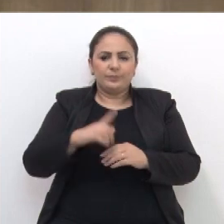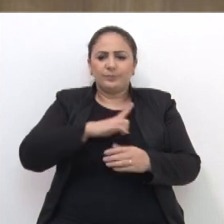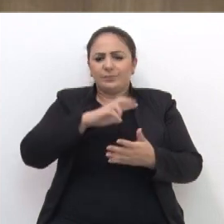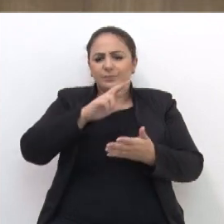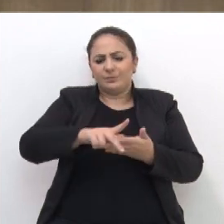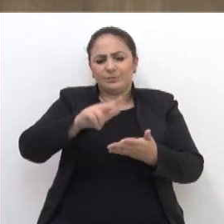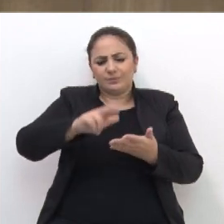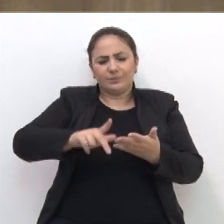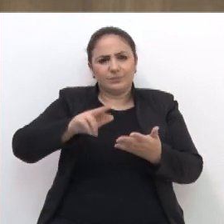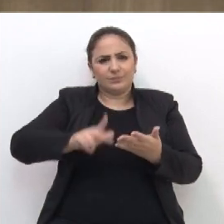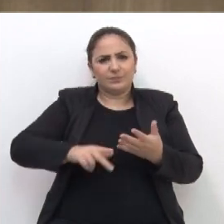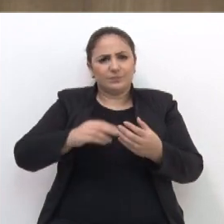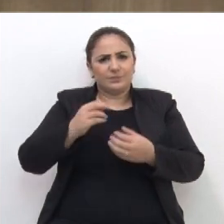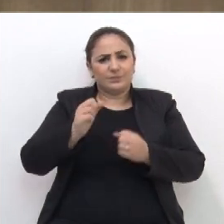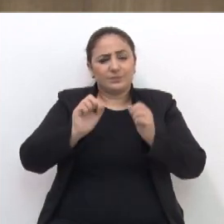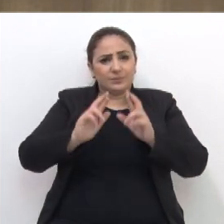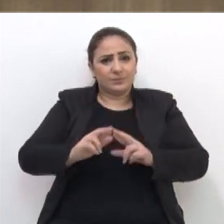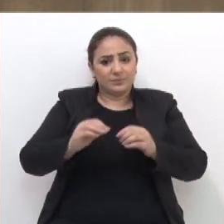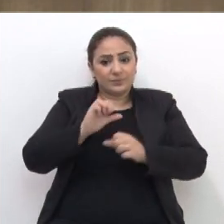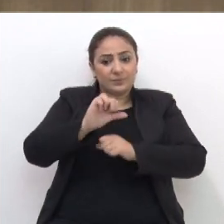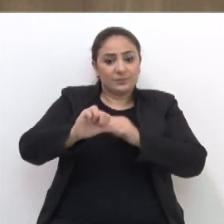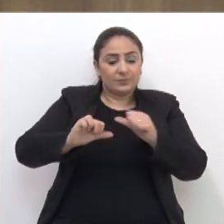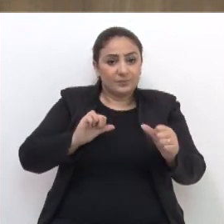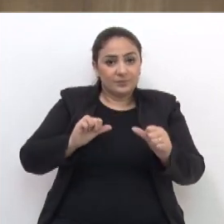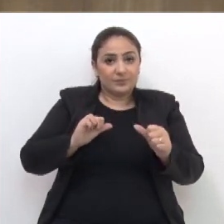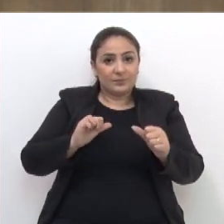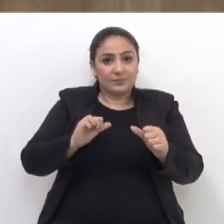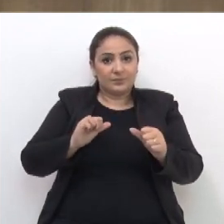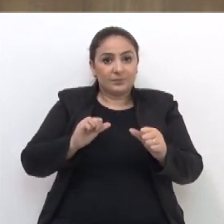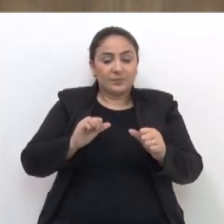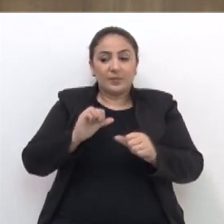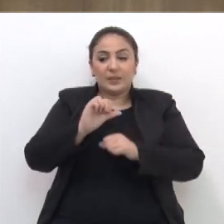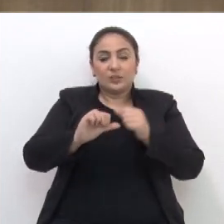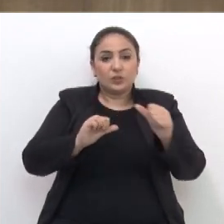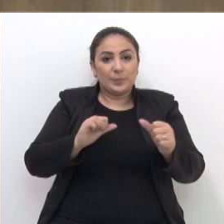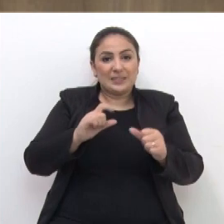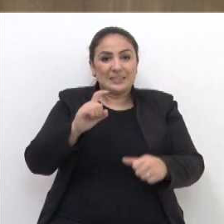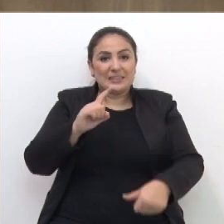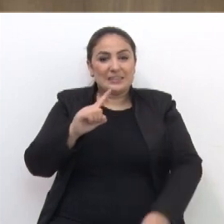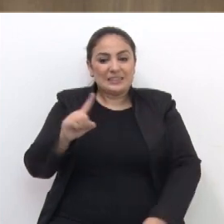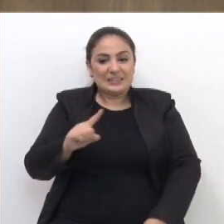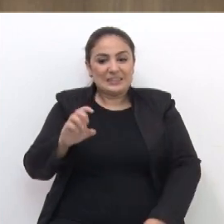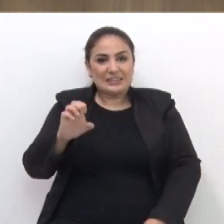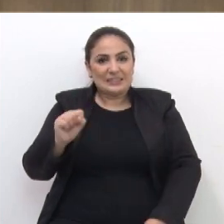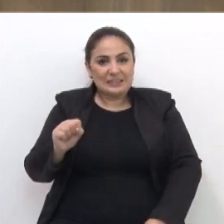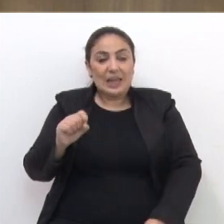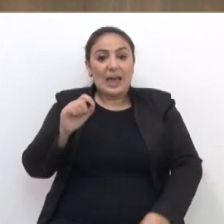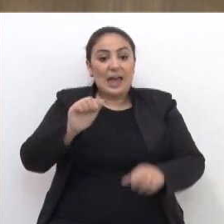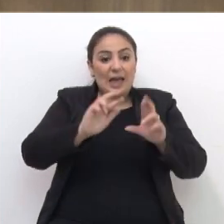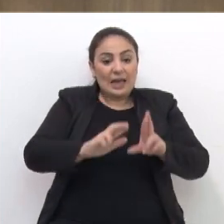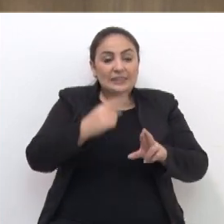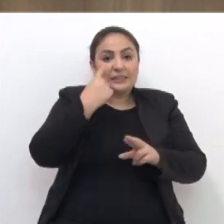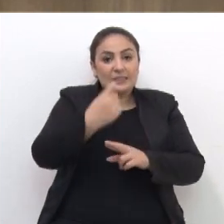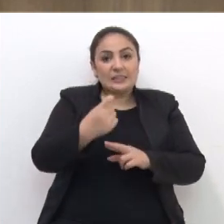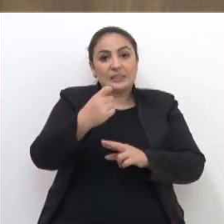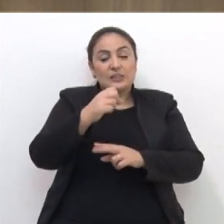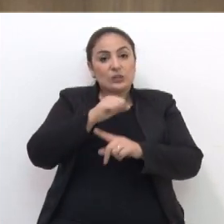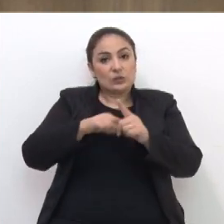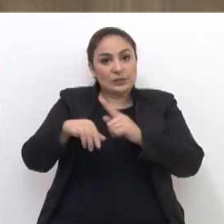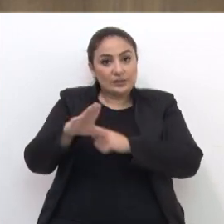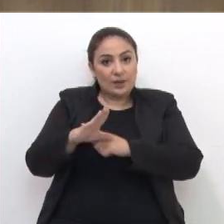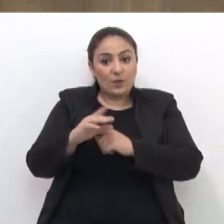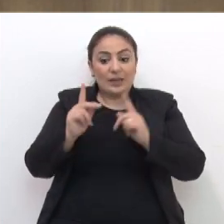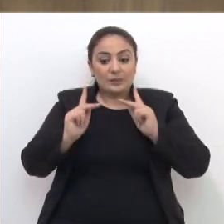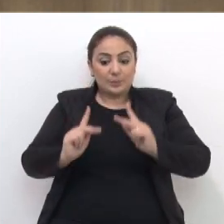para o pobre, né? Então, esta casa tem se preocupado muito com essa questão habitacional, né? E